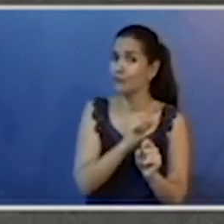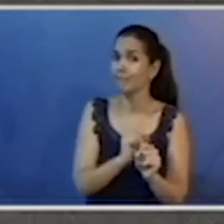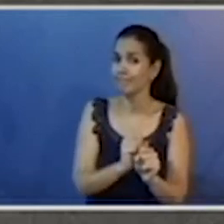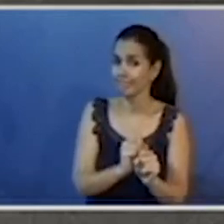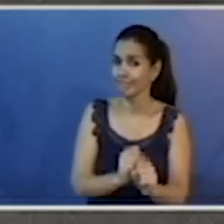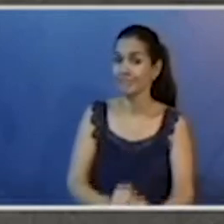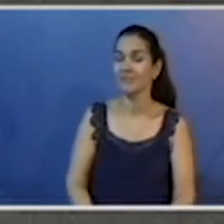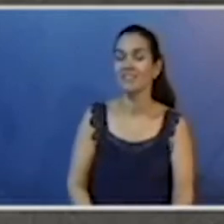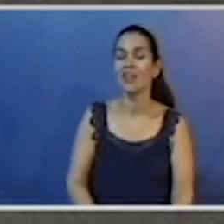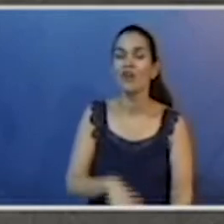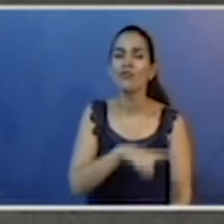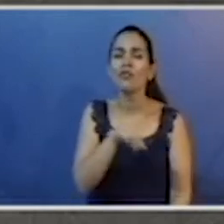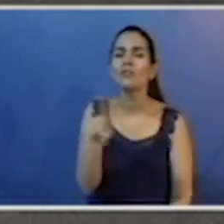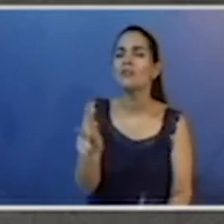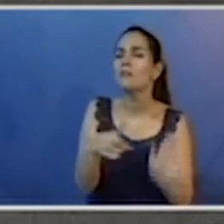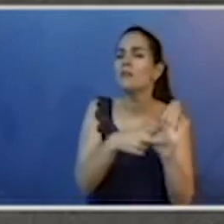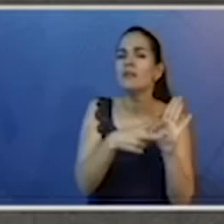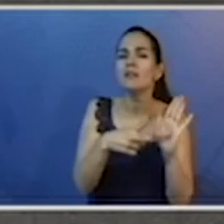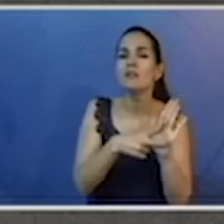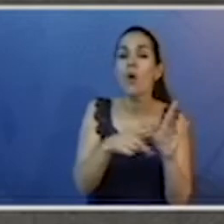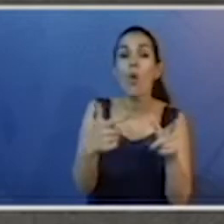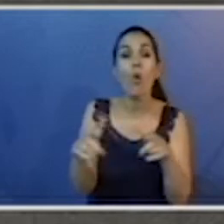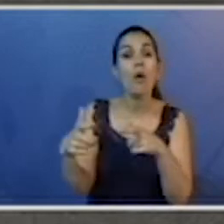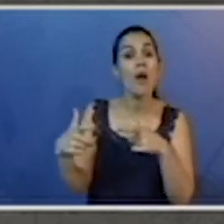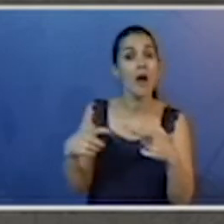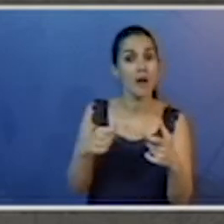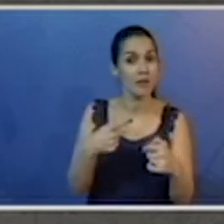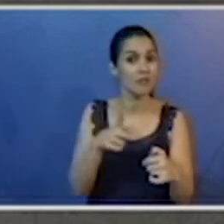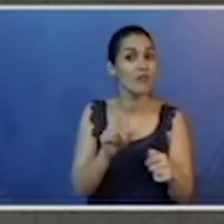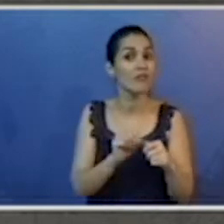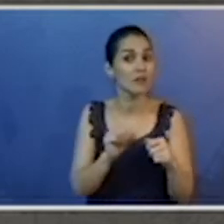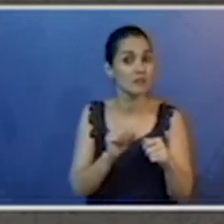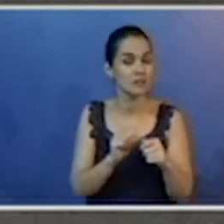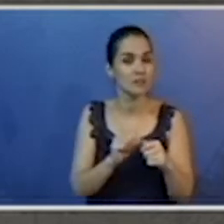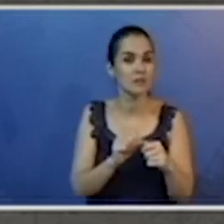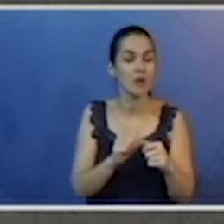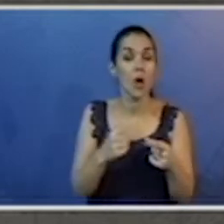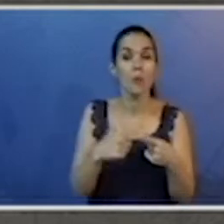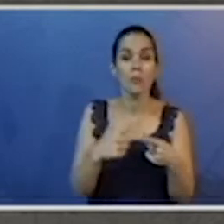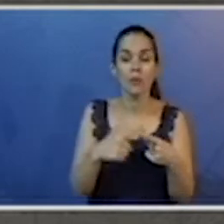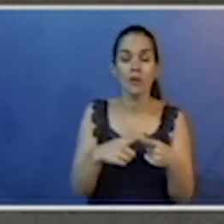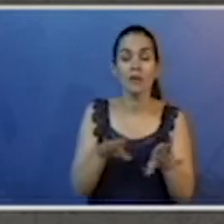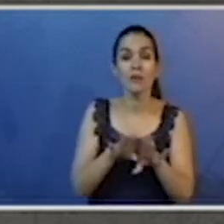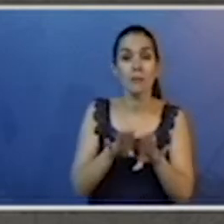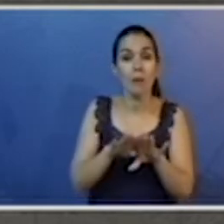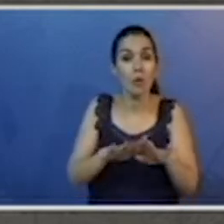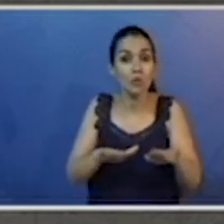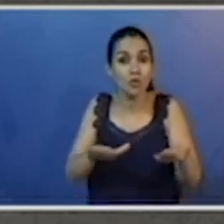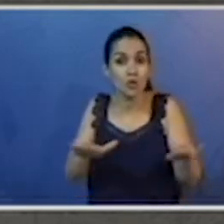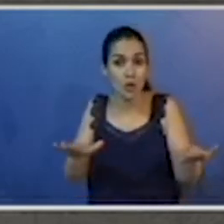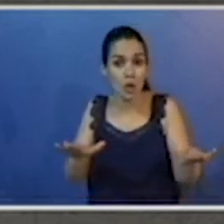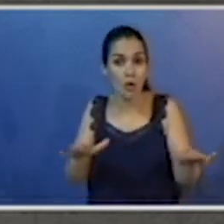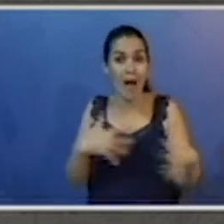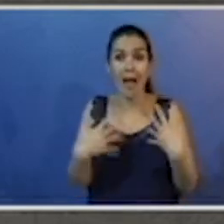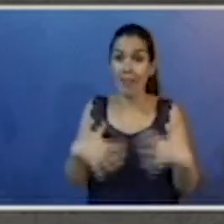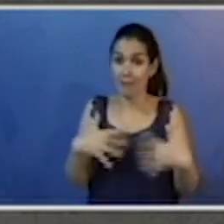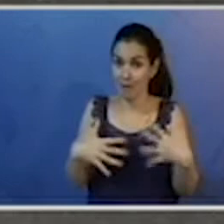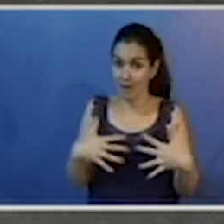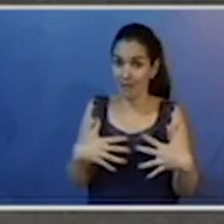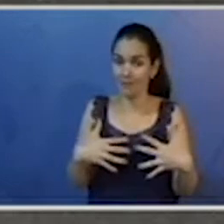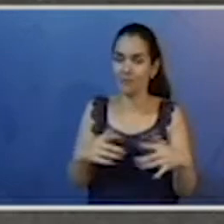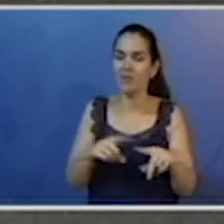também presta atenção onde você for fazer tá porque às vezes o chão atrapalha bastante também mas